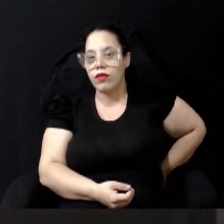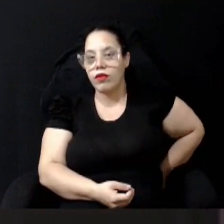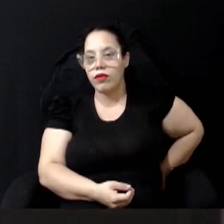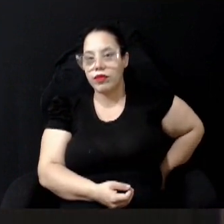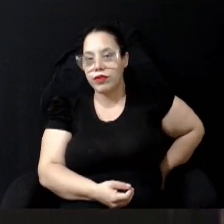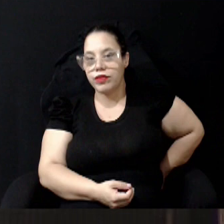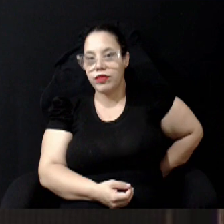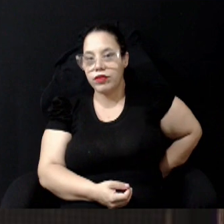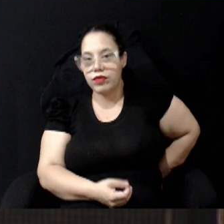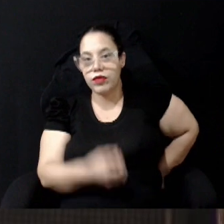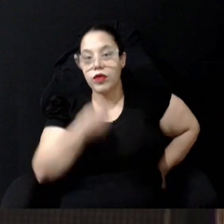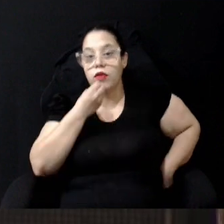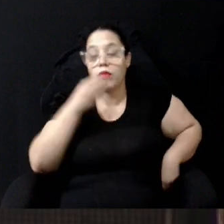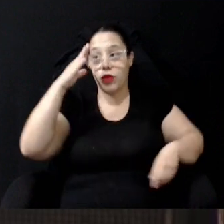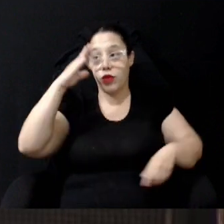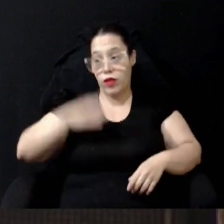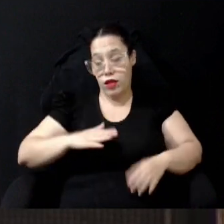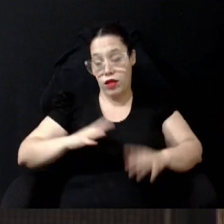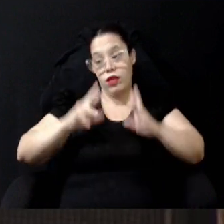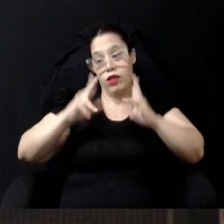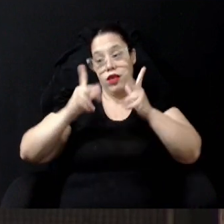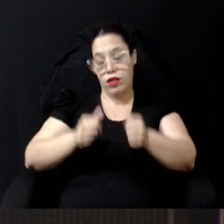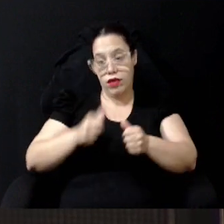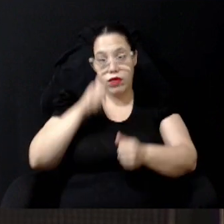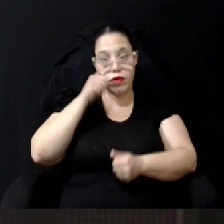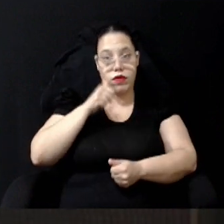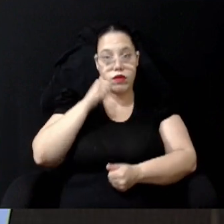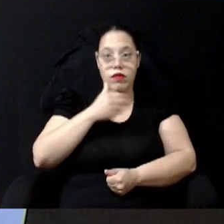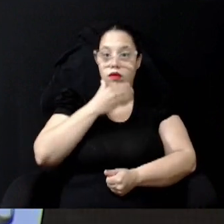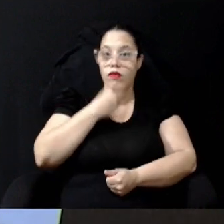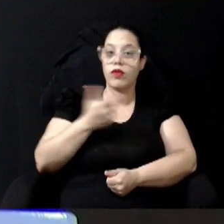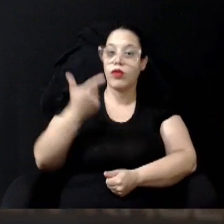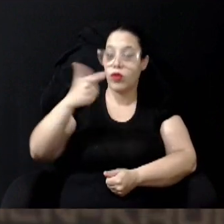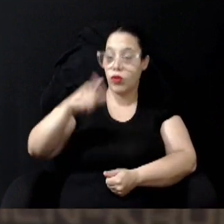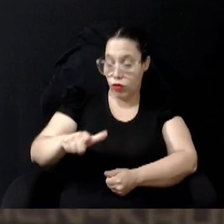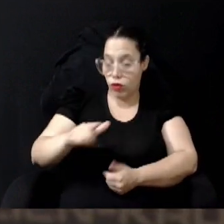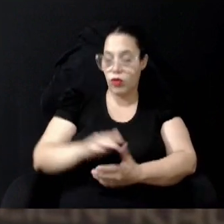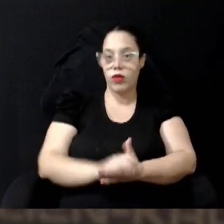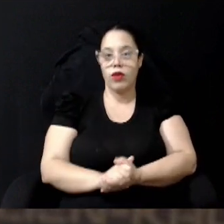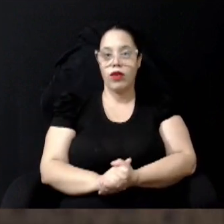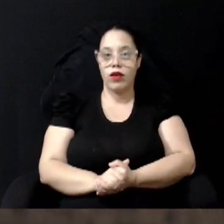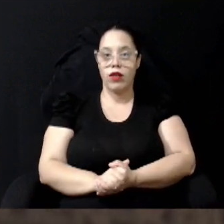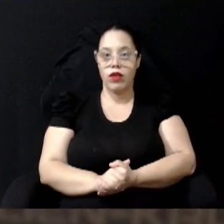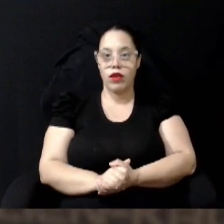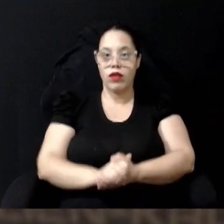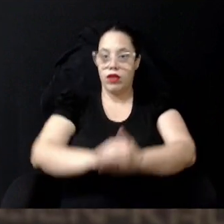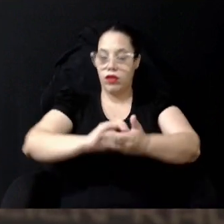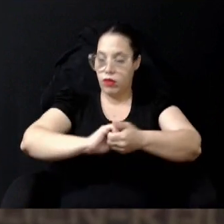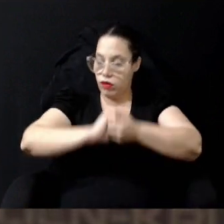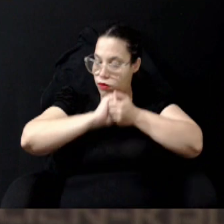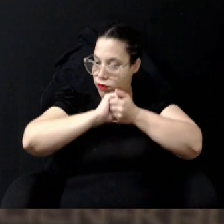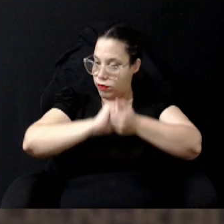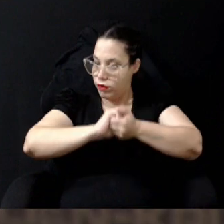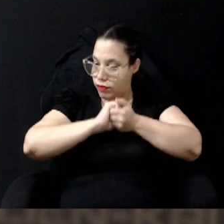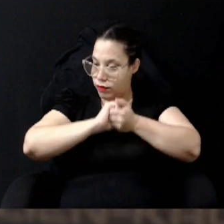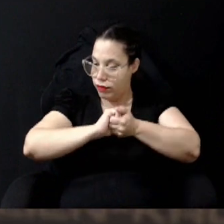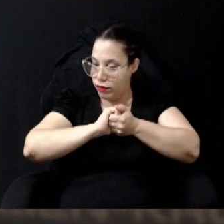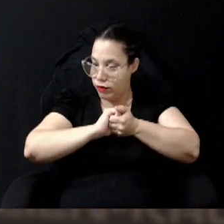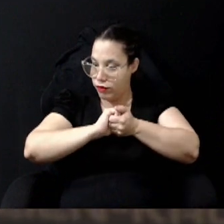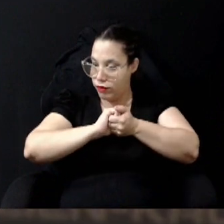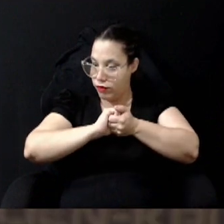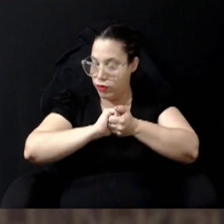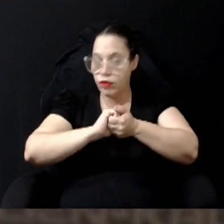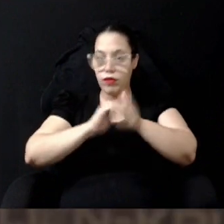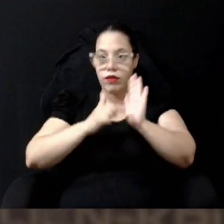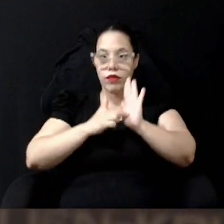Bem, boa tarde a todos, todas e todos novamente. Queria cumprimentar aqui os expositores aqui da